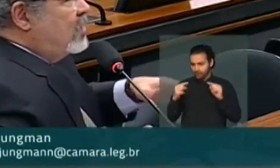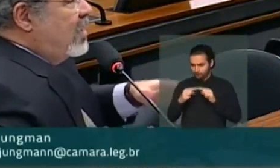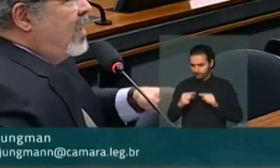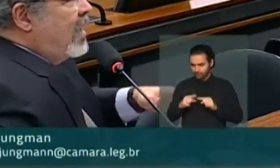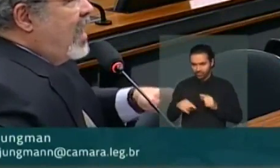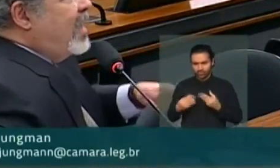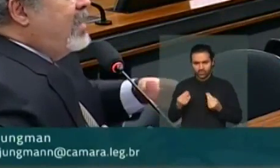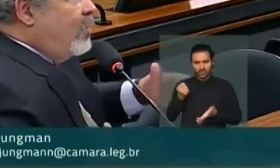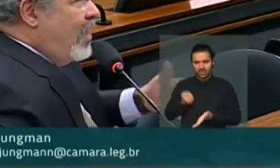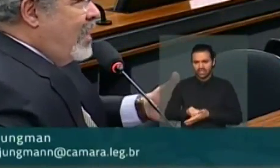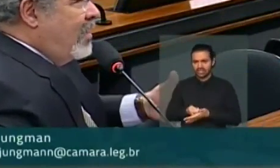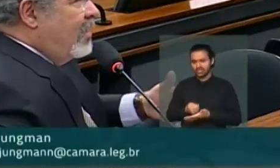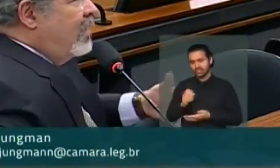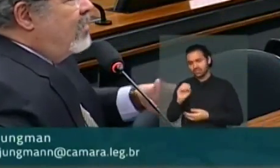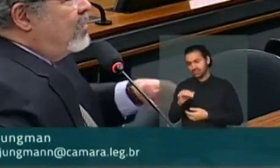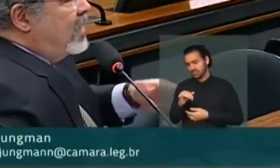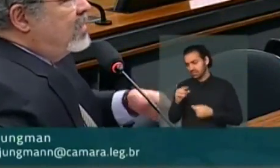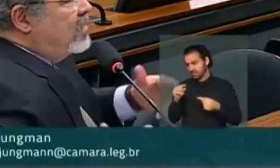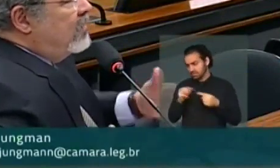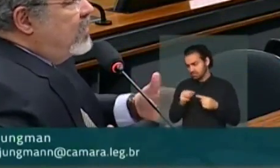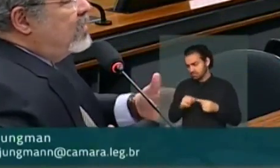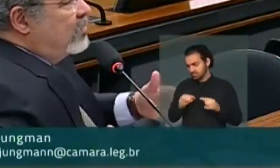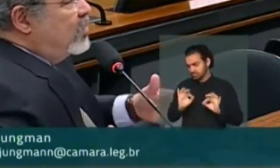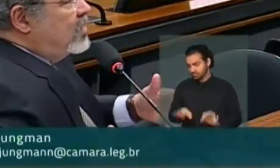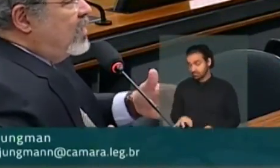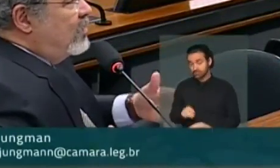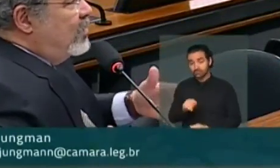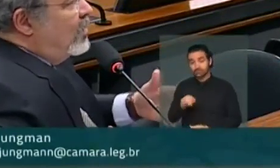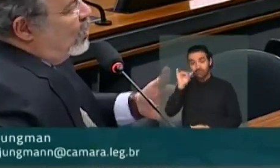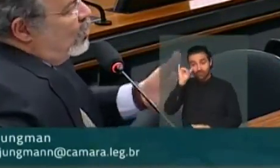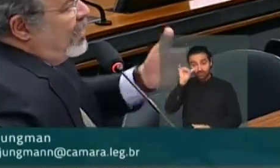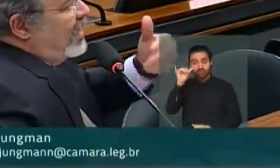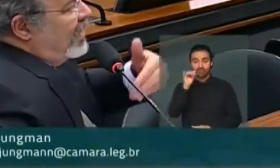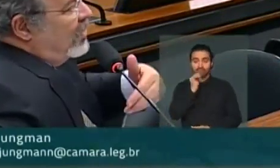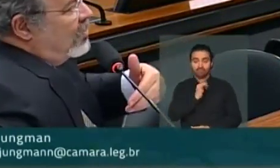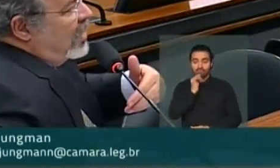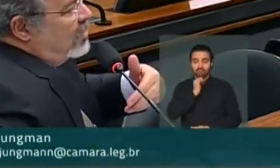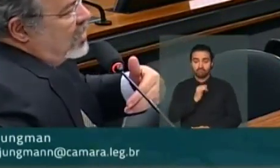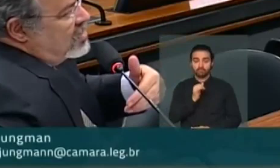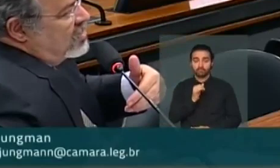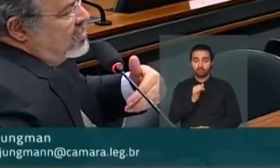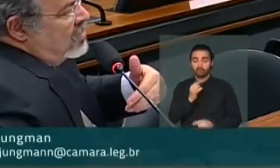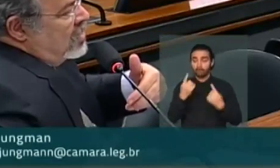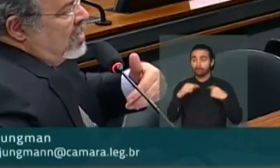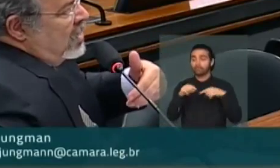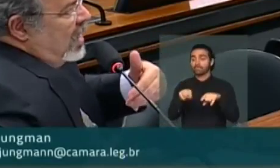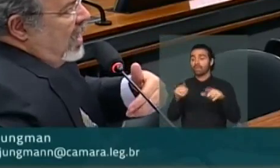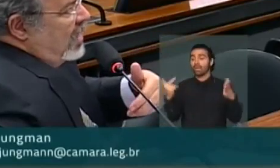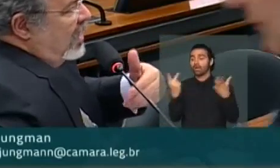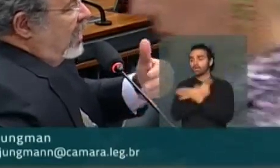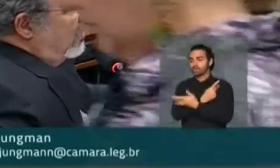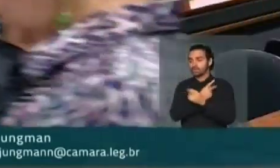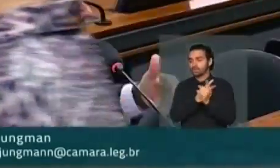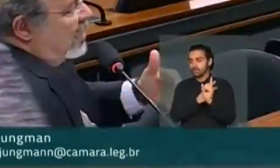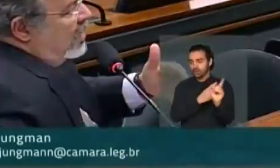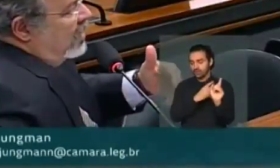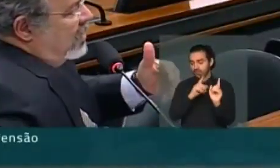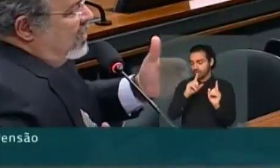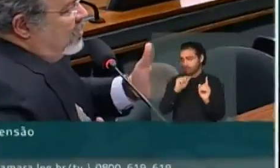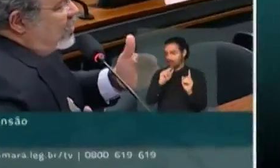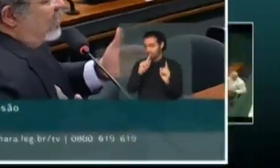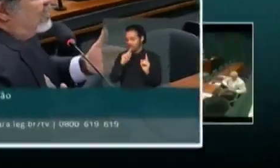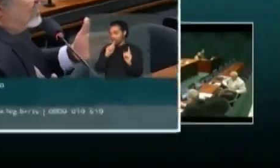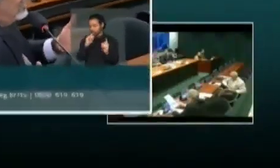ou se ela é adequada para que se evite, por exemplo, no paralelo que aconteceu lá na Lagoa,